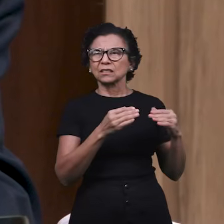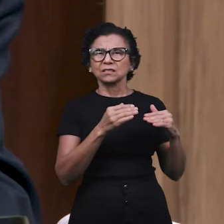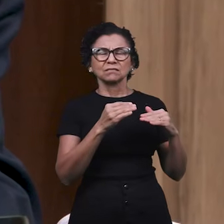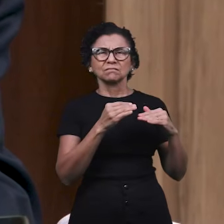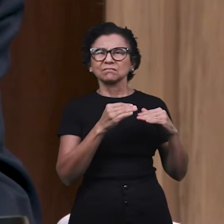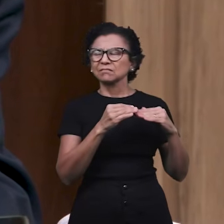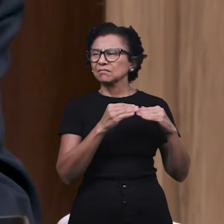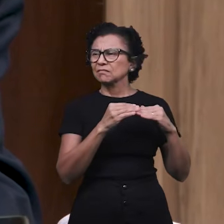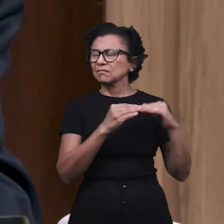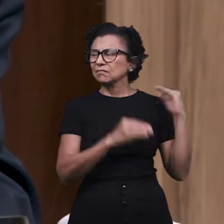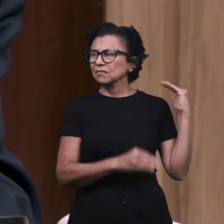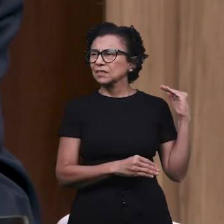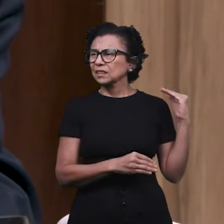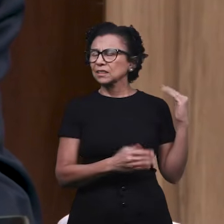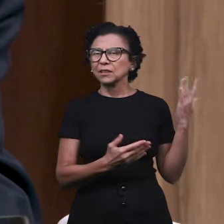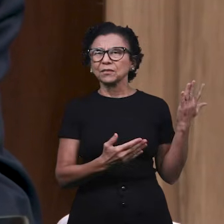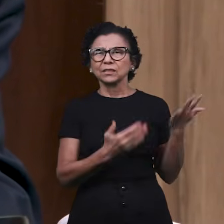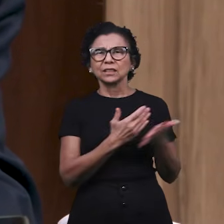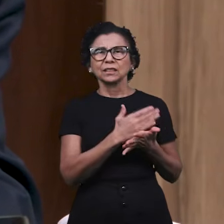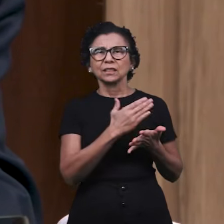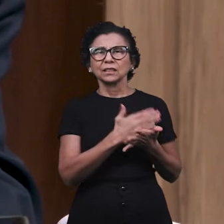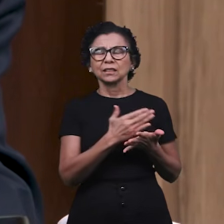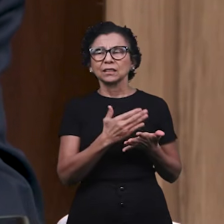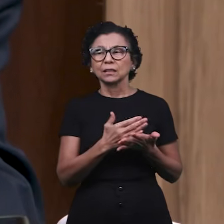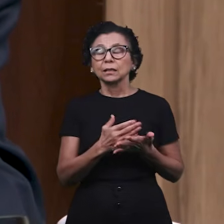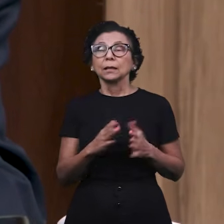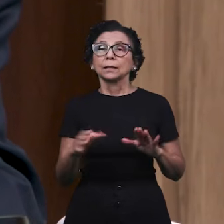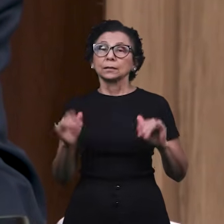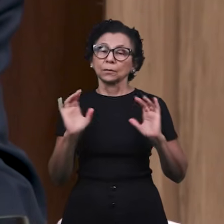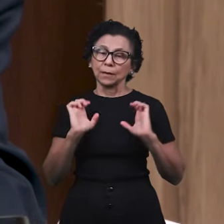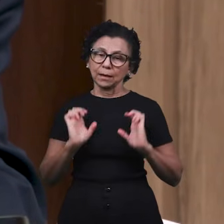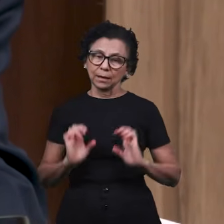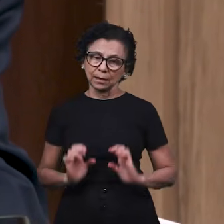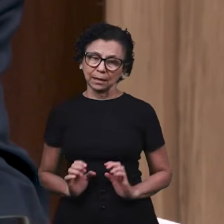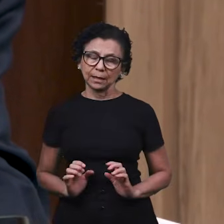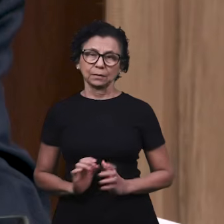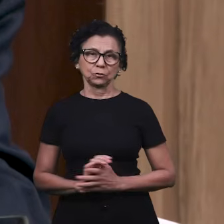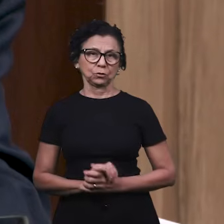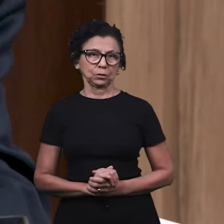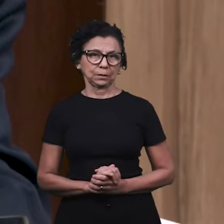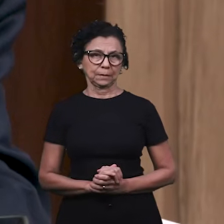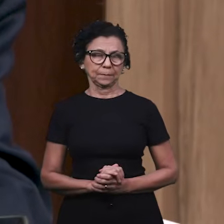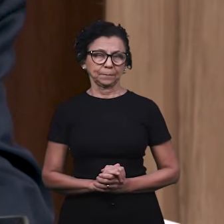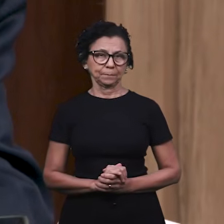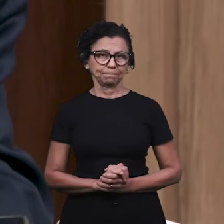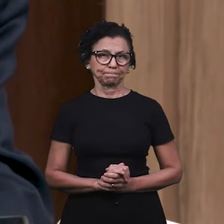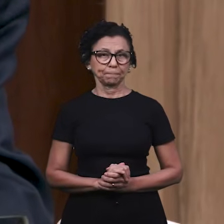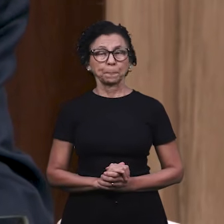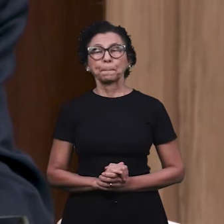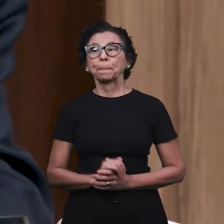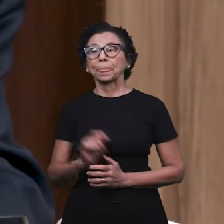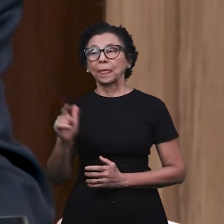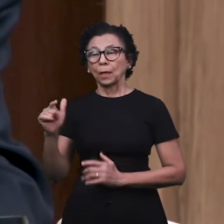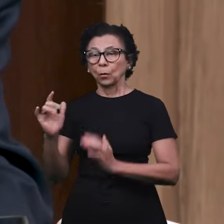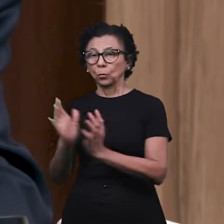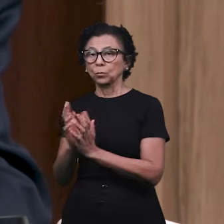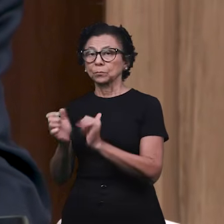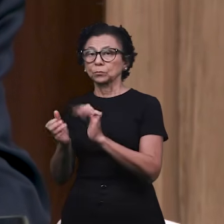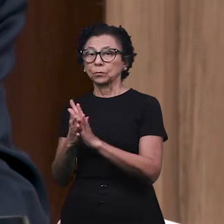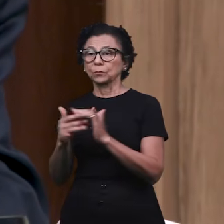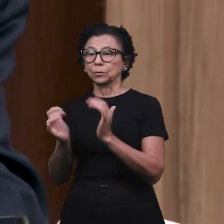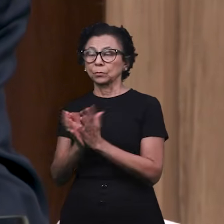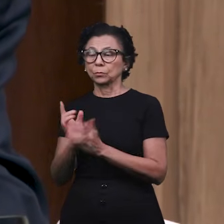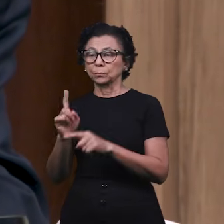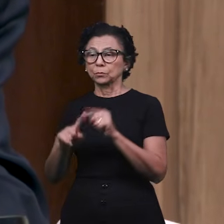né, gente? Isso é questão ética. Se as pessoas querem ver o comportamento do grupo de louvor e